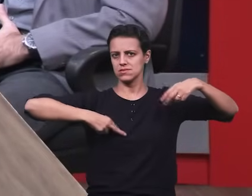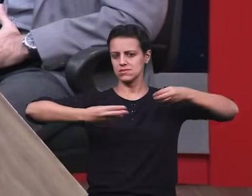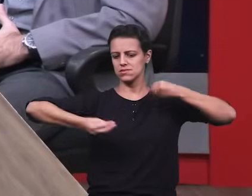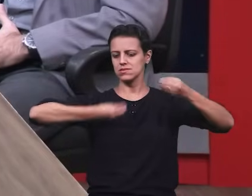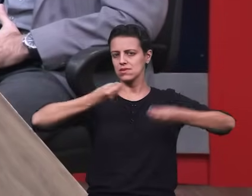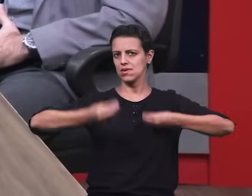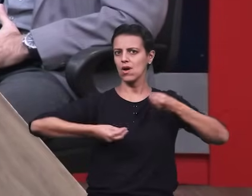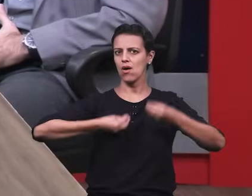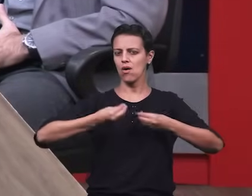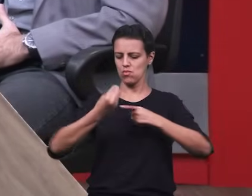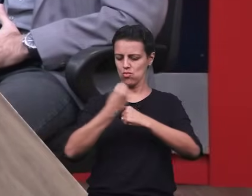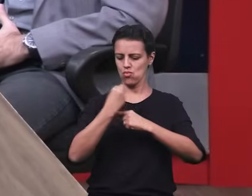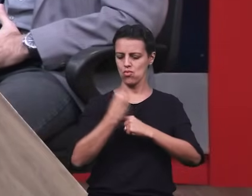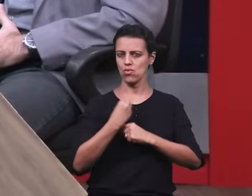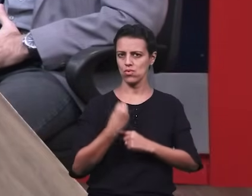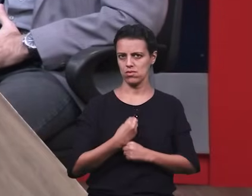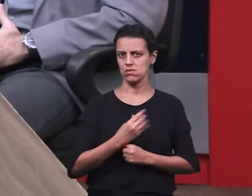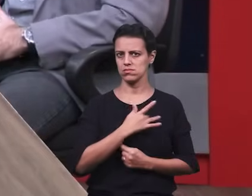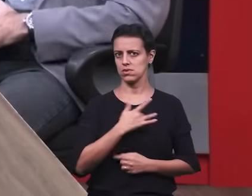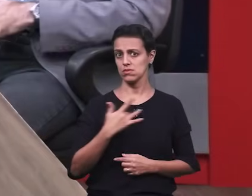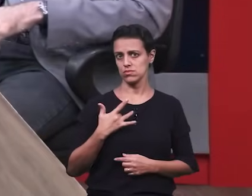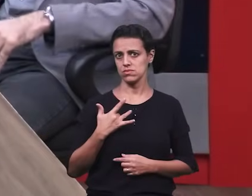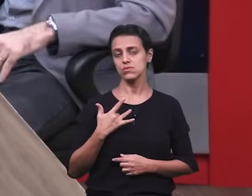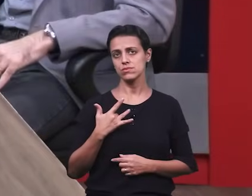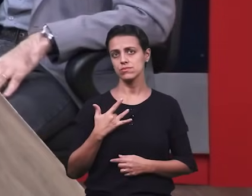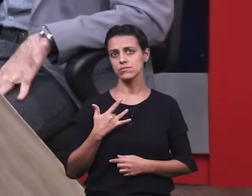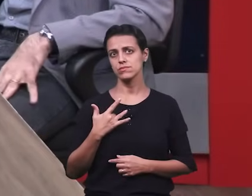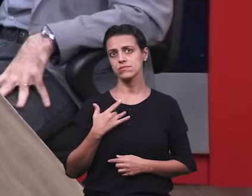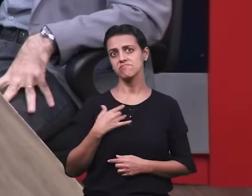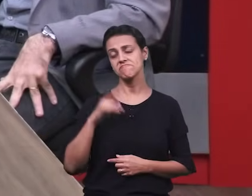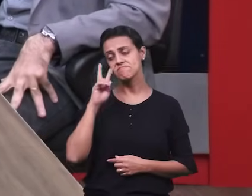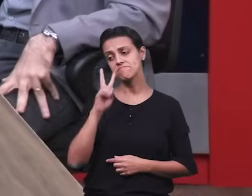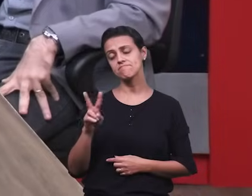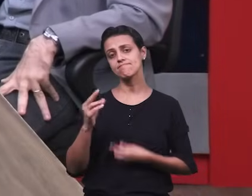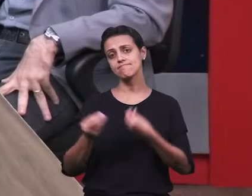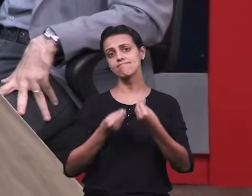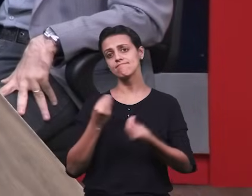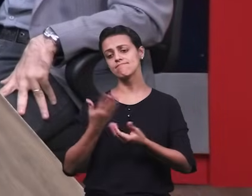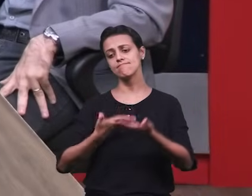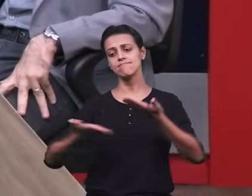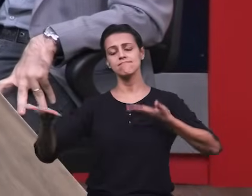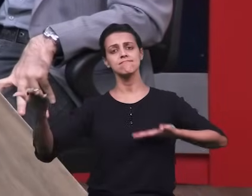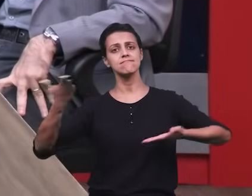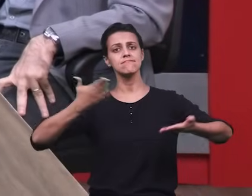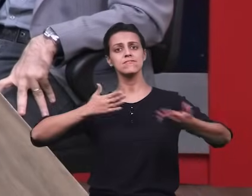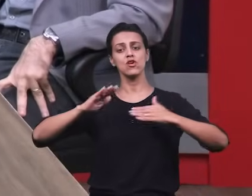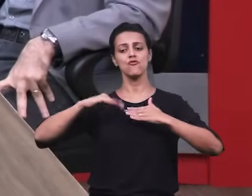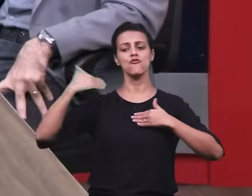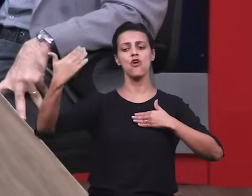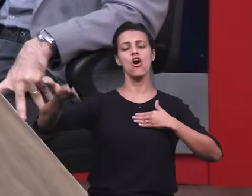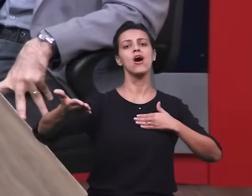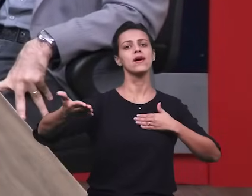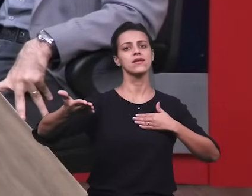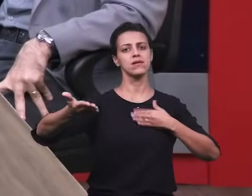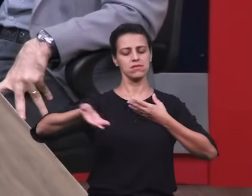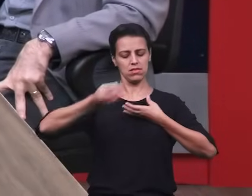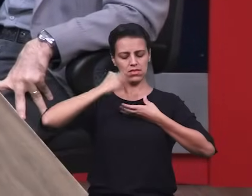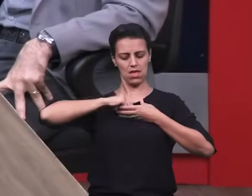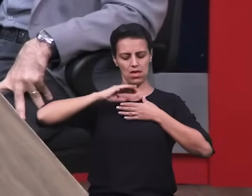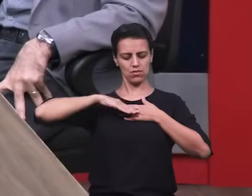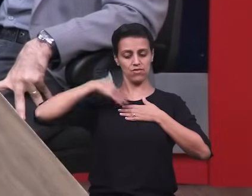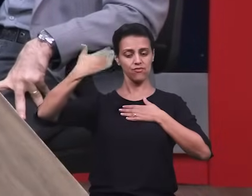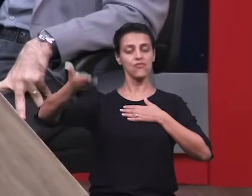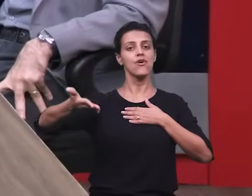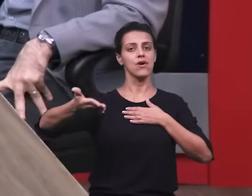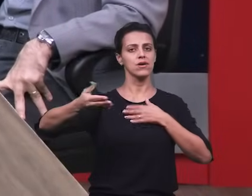corpo sempre saudável e seguro. Então, nós vemos numa imagem a interação do ambiente com todos os